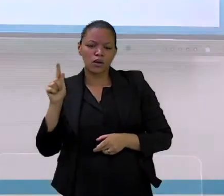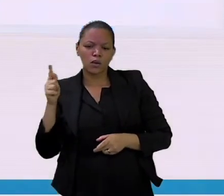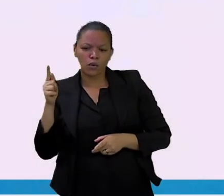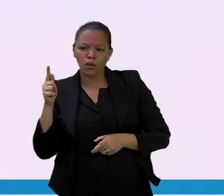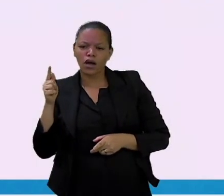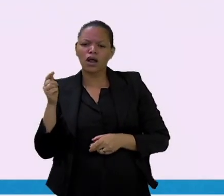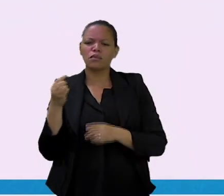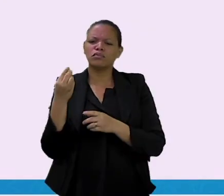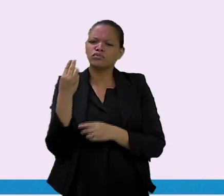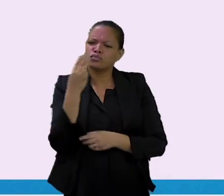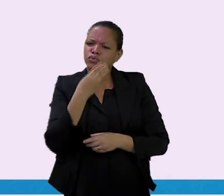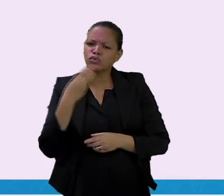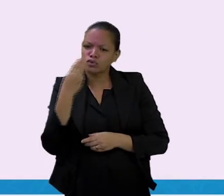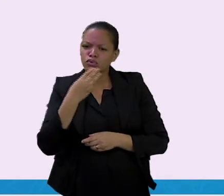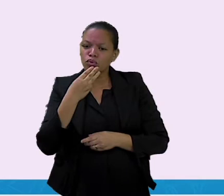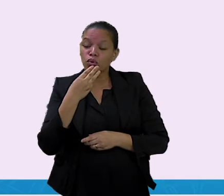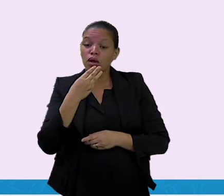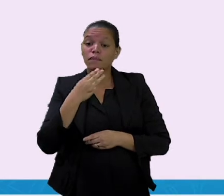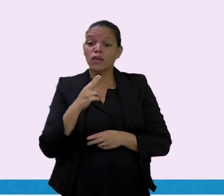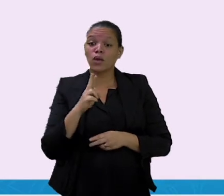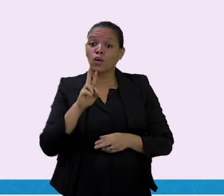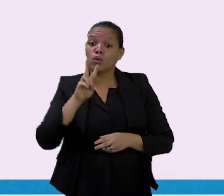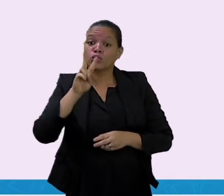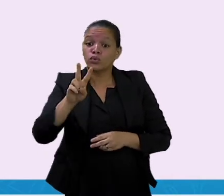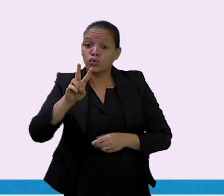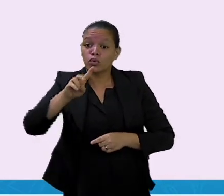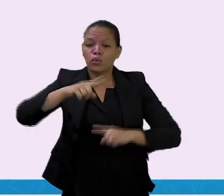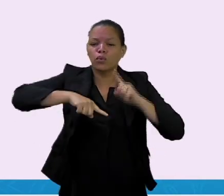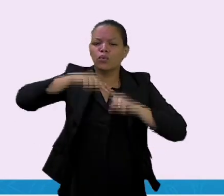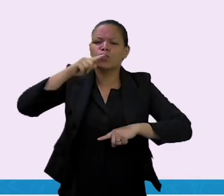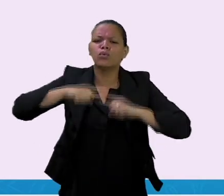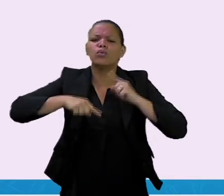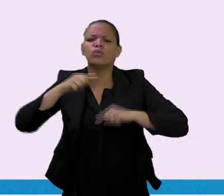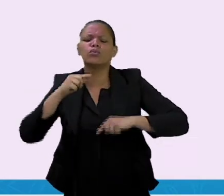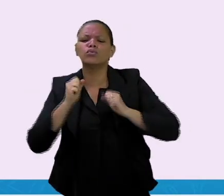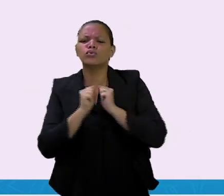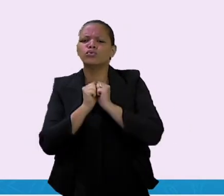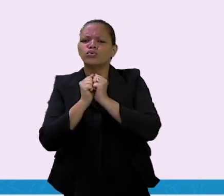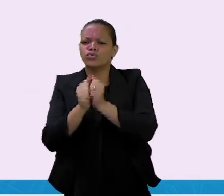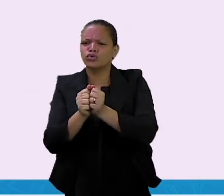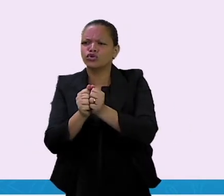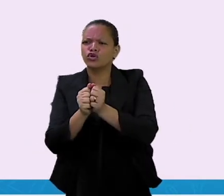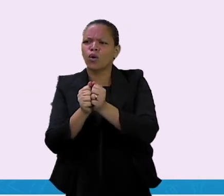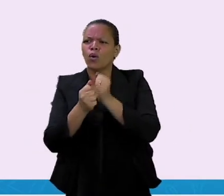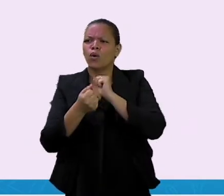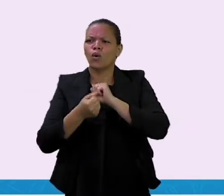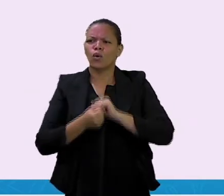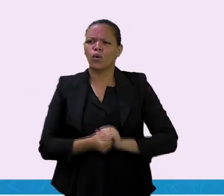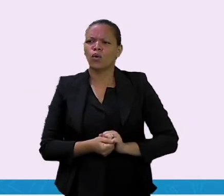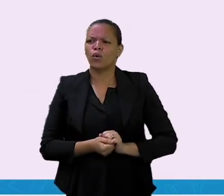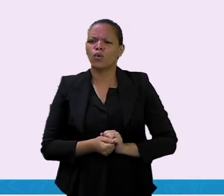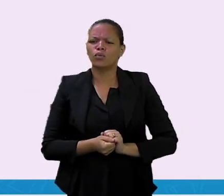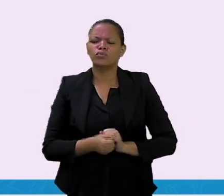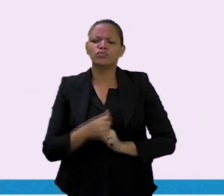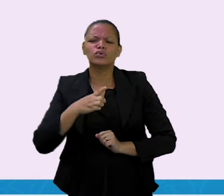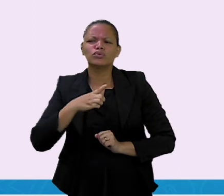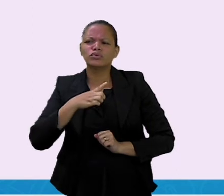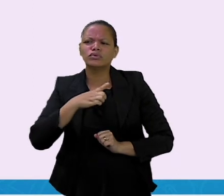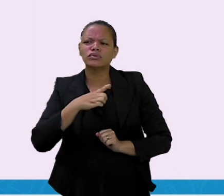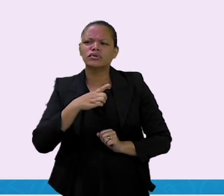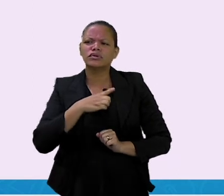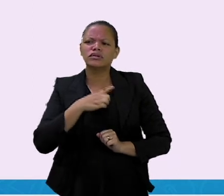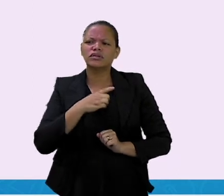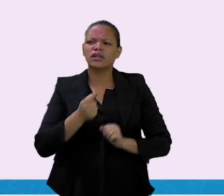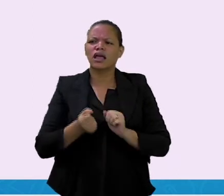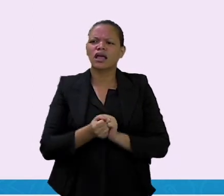coisa importante que nós precisamos ver aqui nos dados é que os meus dados foram em